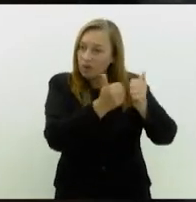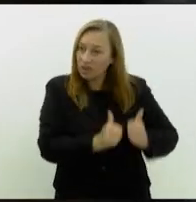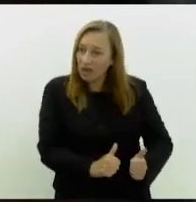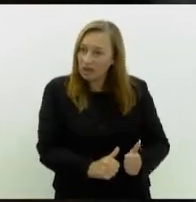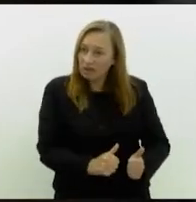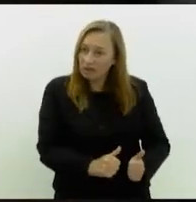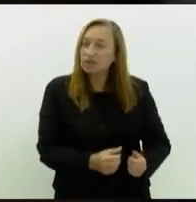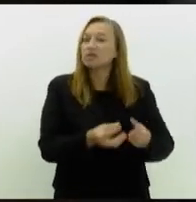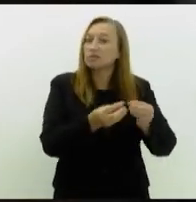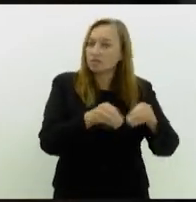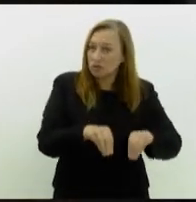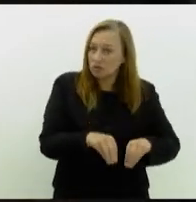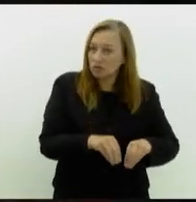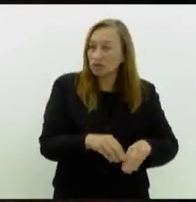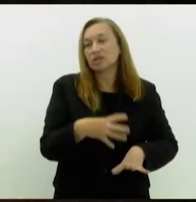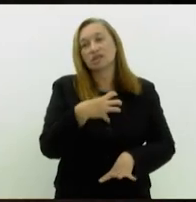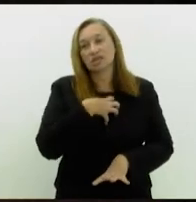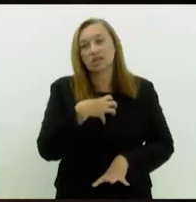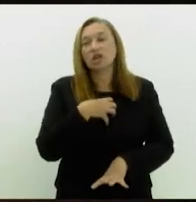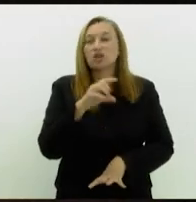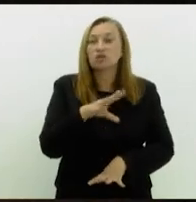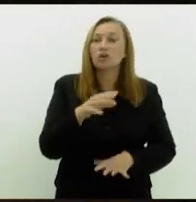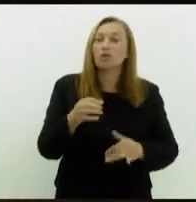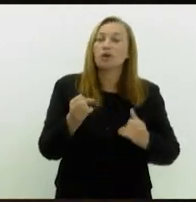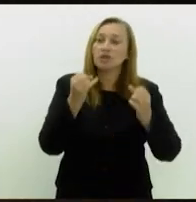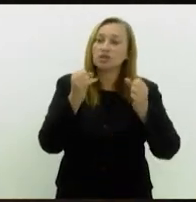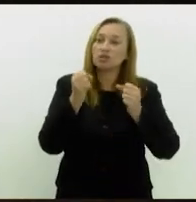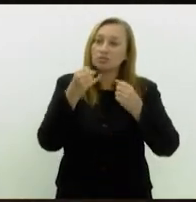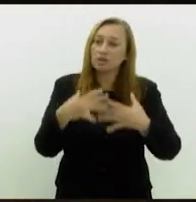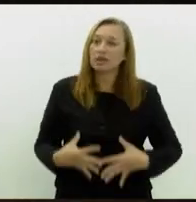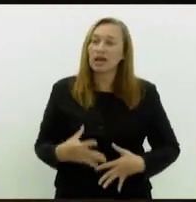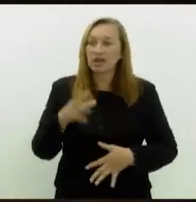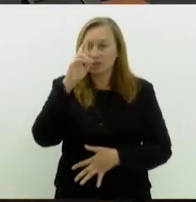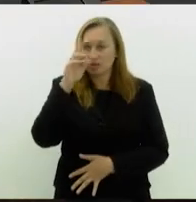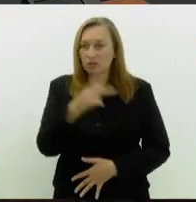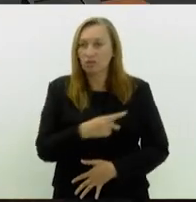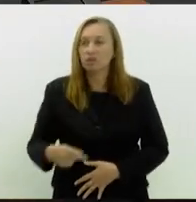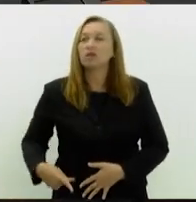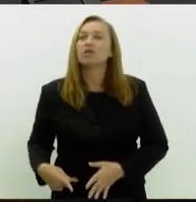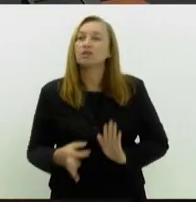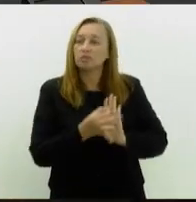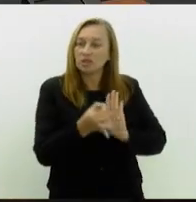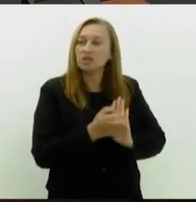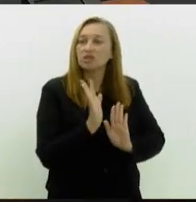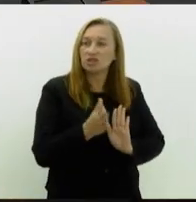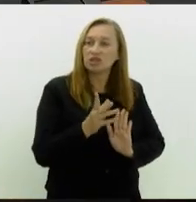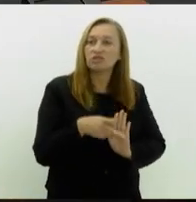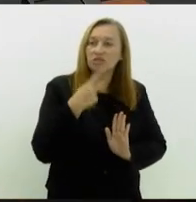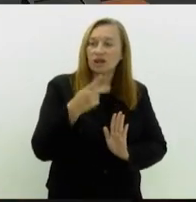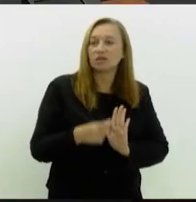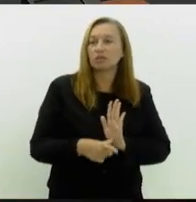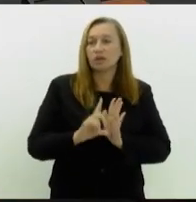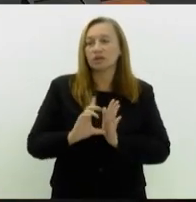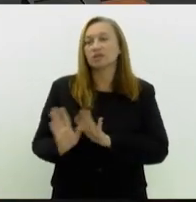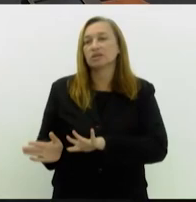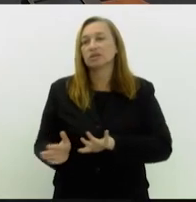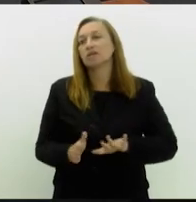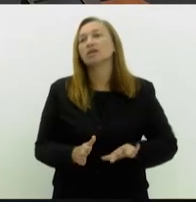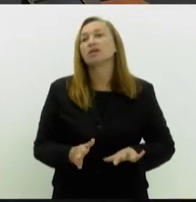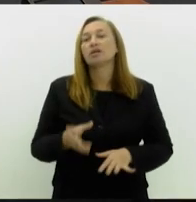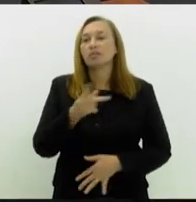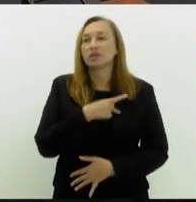eventual prejudiced nesse sentido apenas para esclarecer a vossa excelência que o parecer já tinha sido dado anteriormente